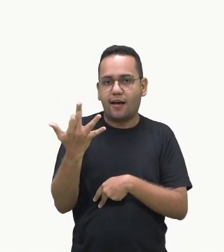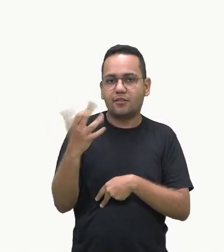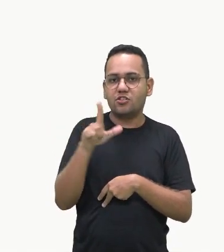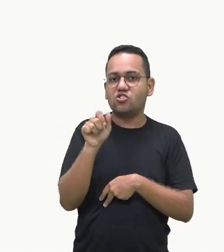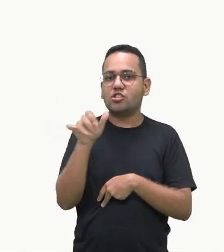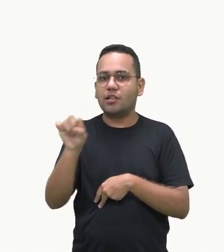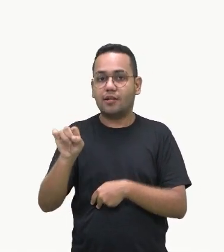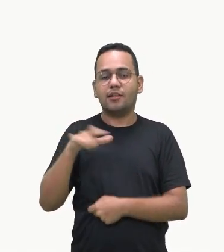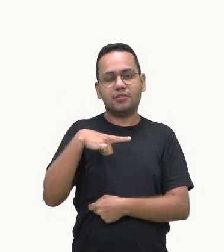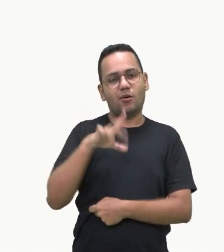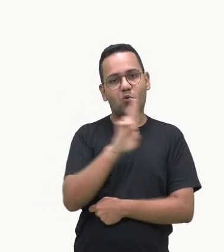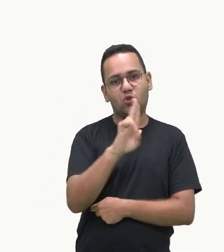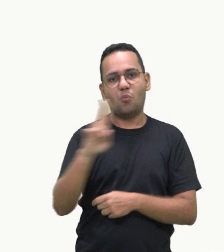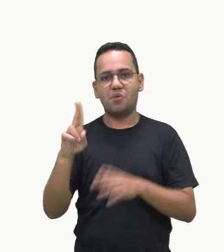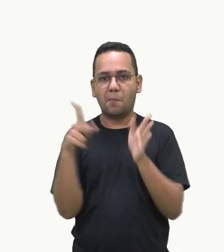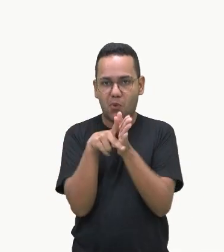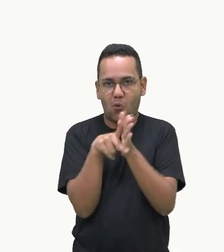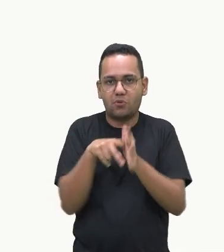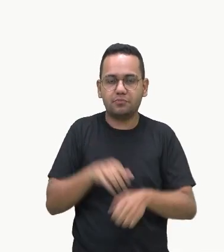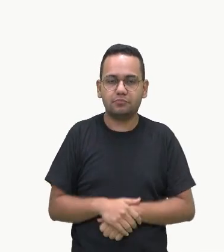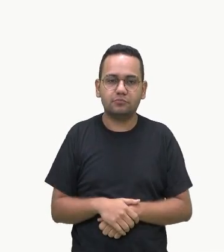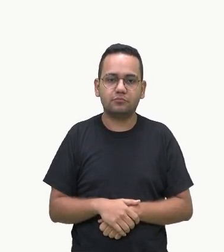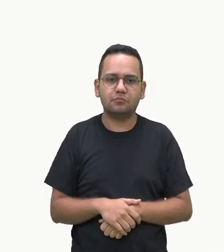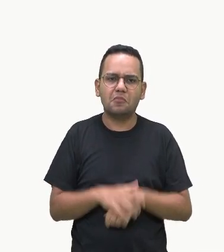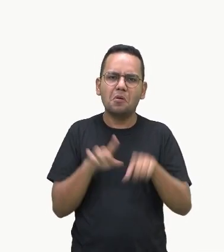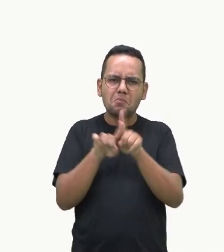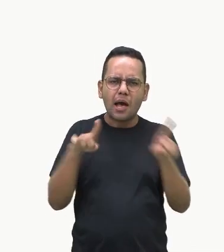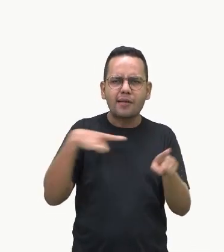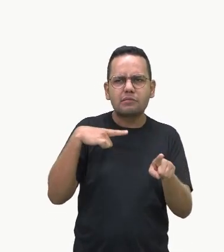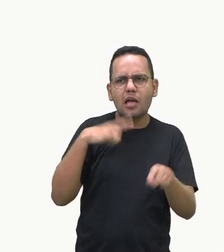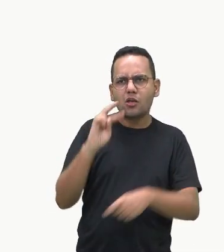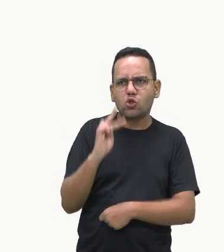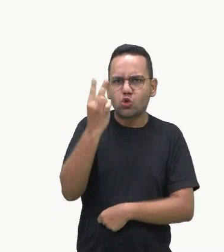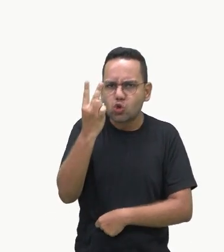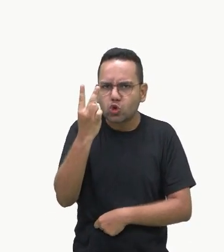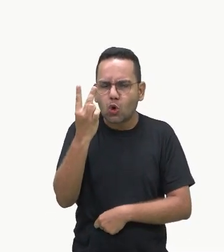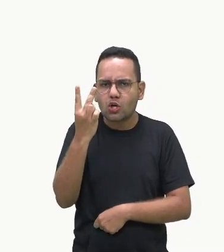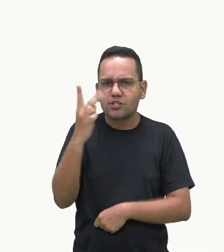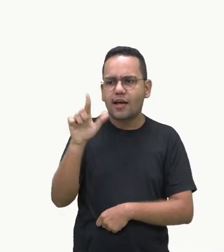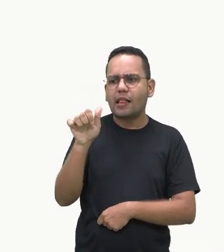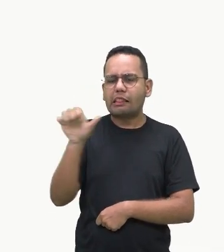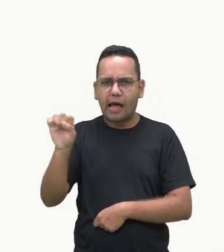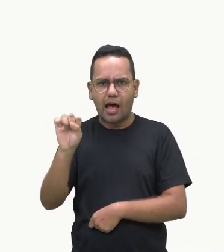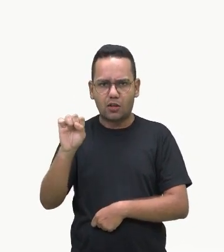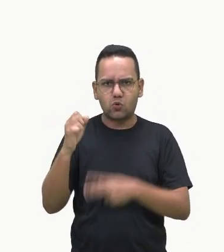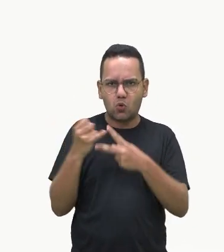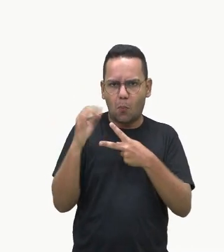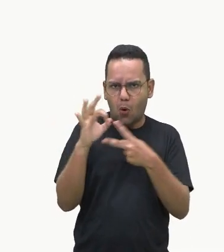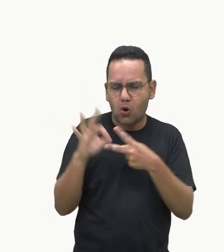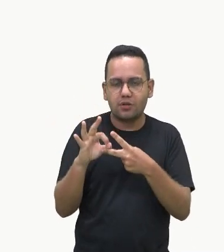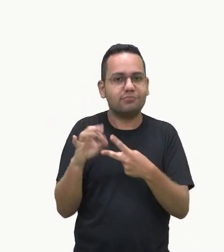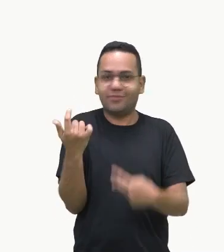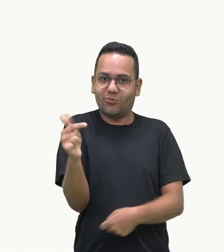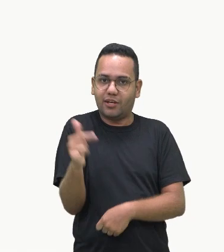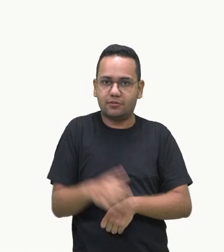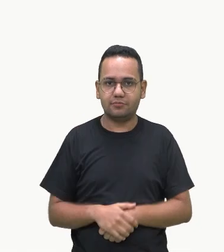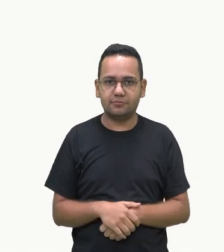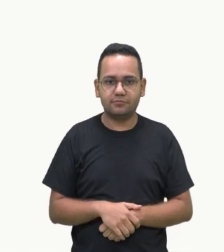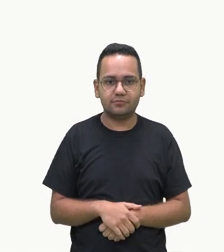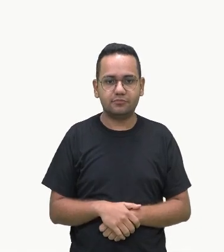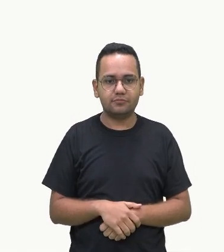há polígono somente de 2 lados. Porque se você fizer um polígono aí de 2 lados, vai ser algo